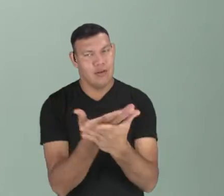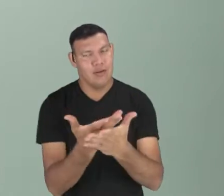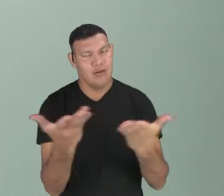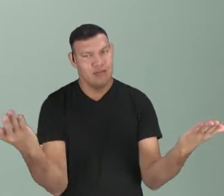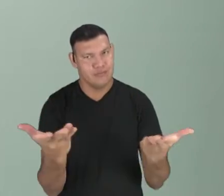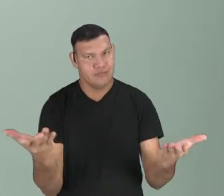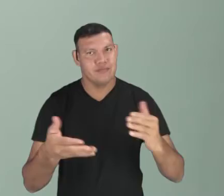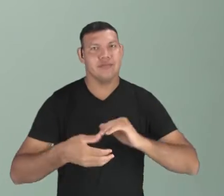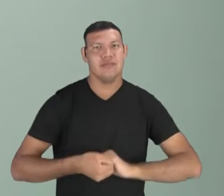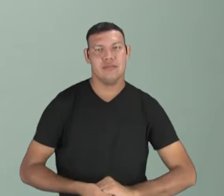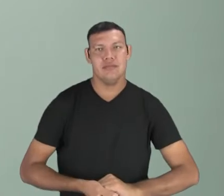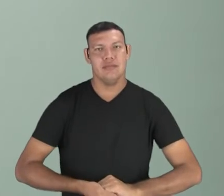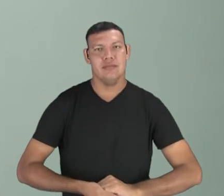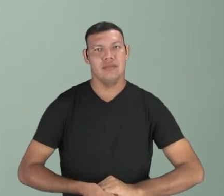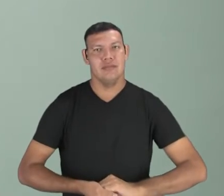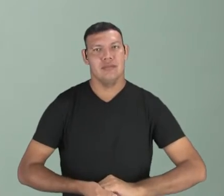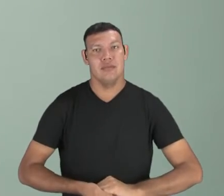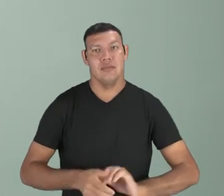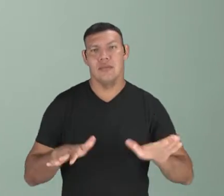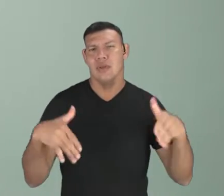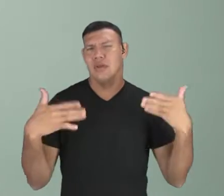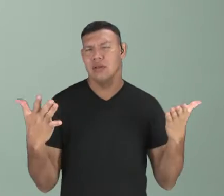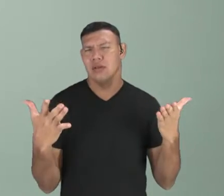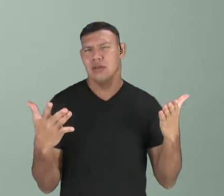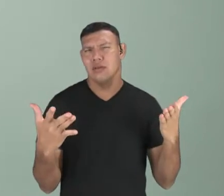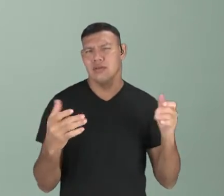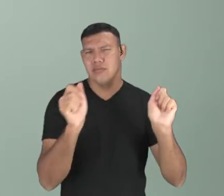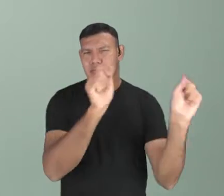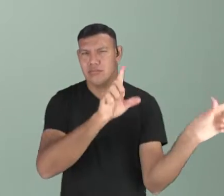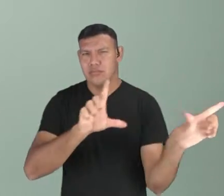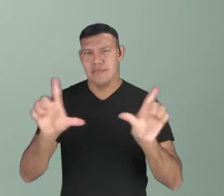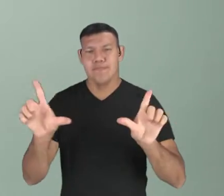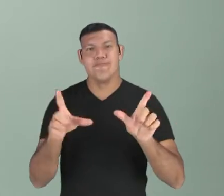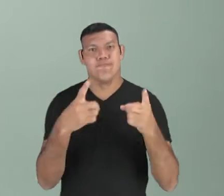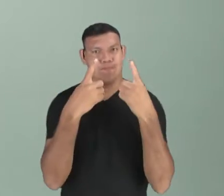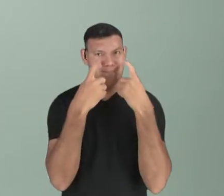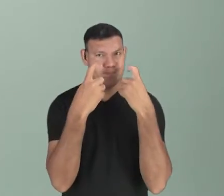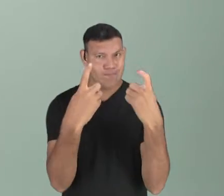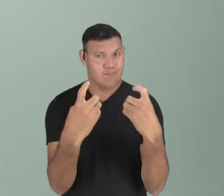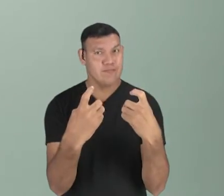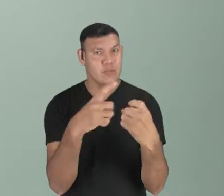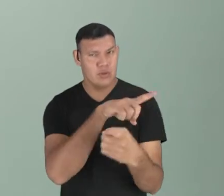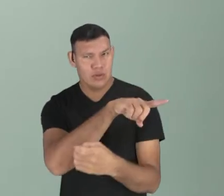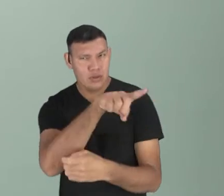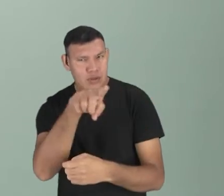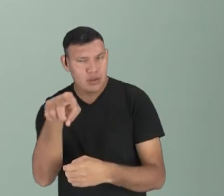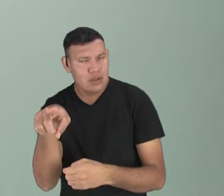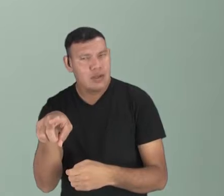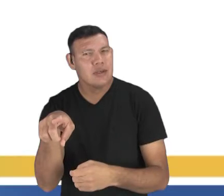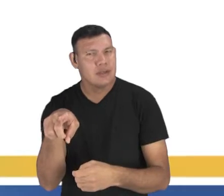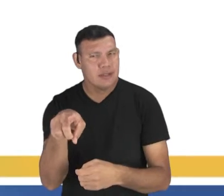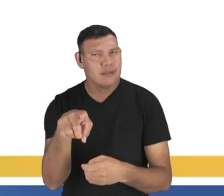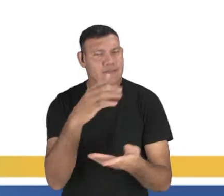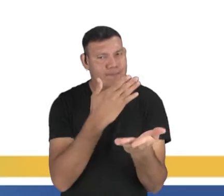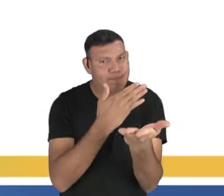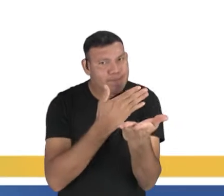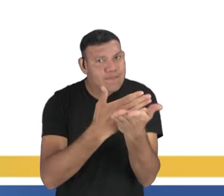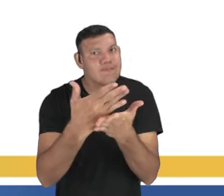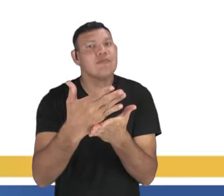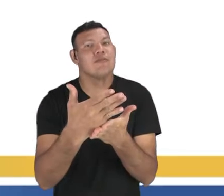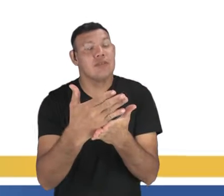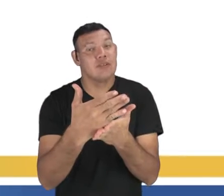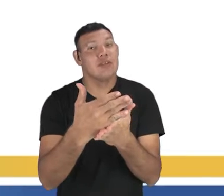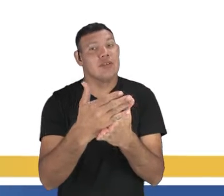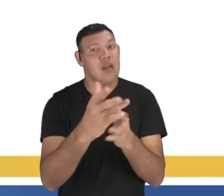comigo? Pessoal, essa postagem aqui ela é bem interessante para que possamos entrar nessa temática.